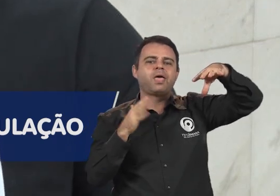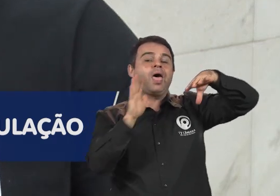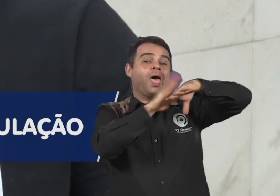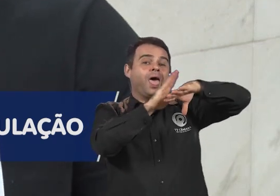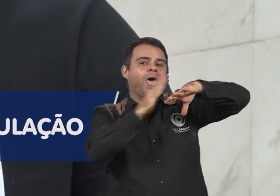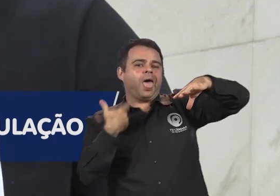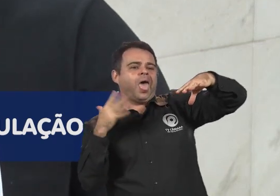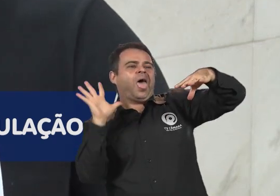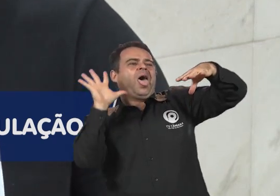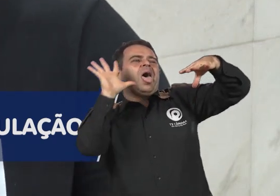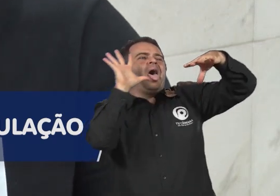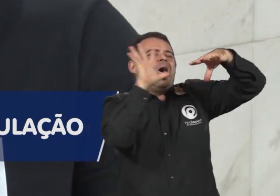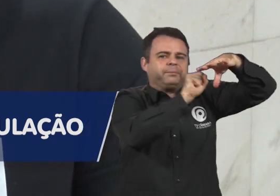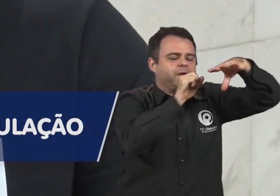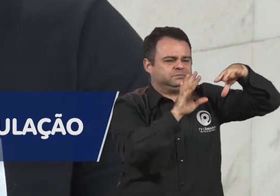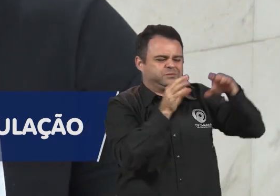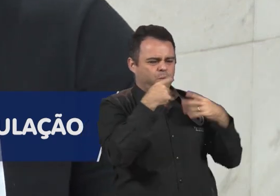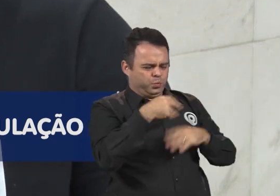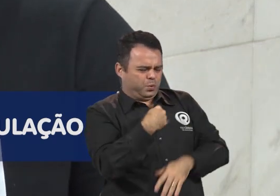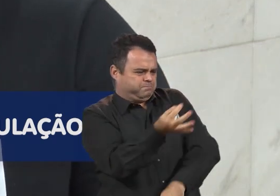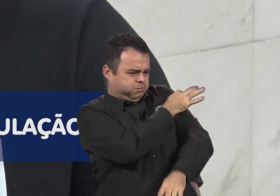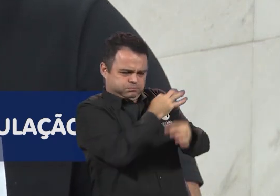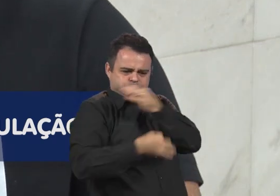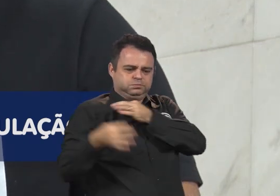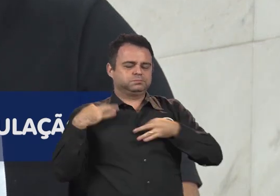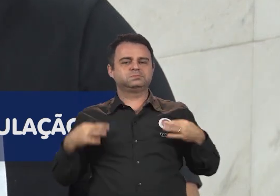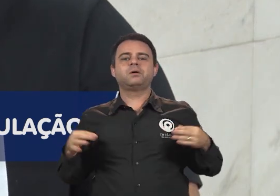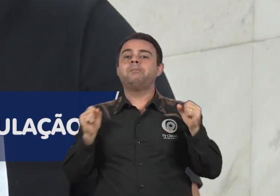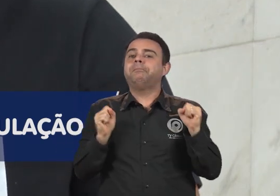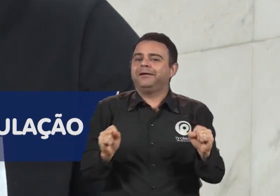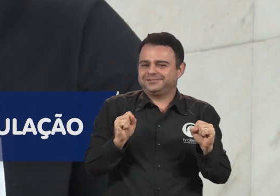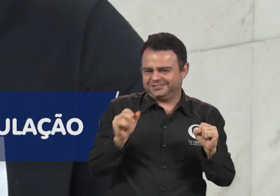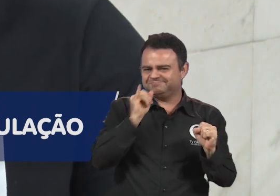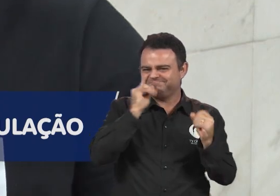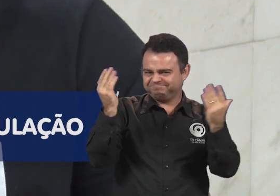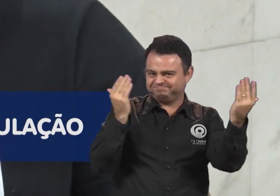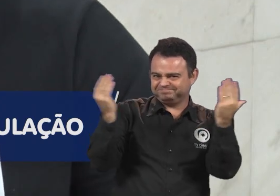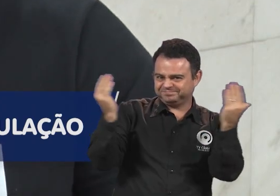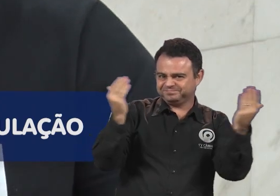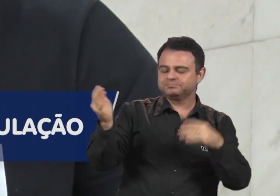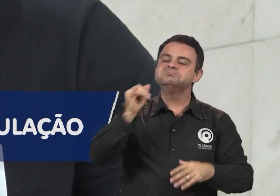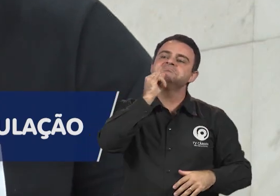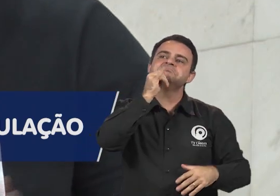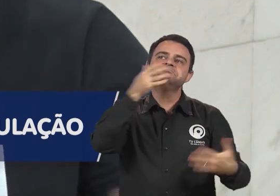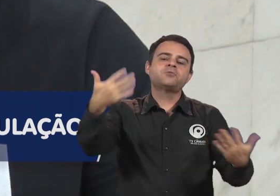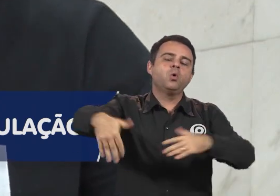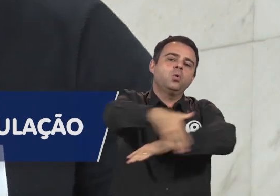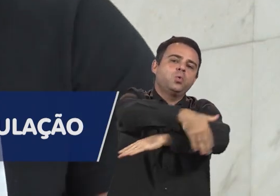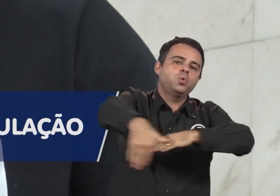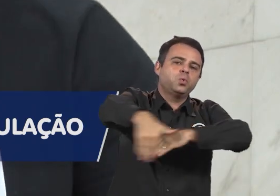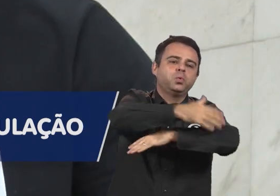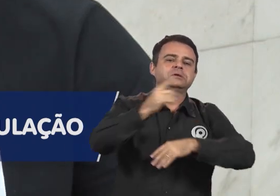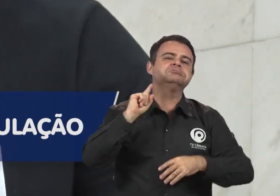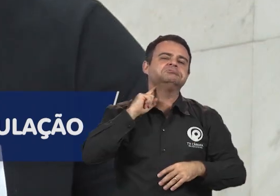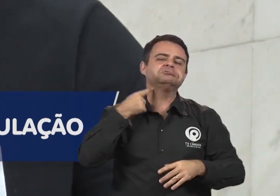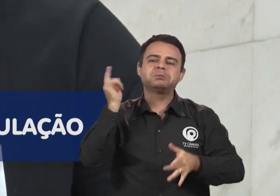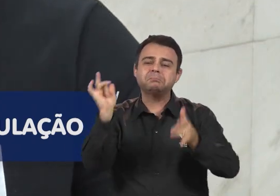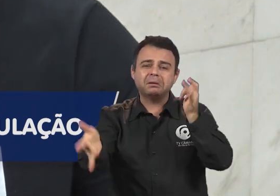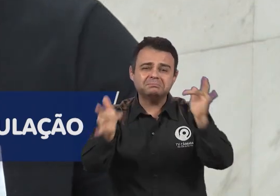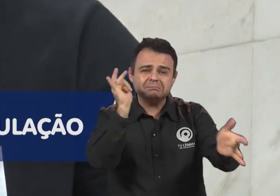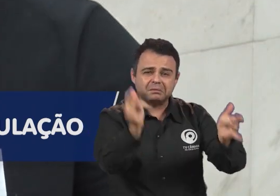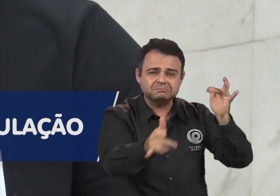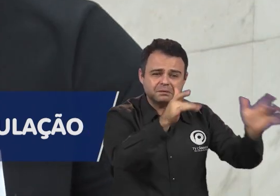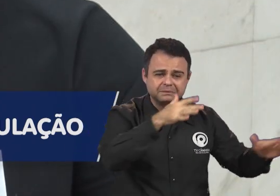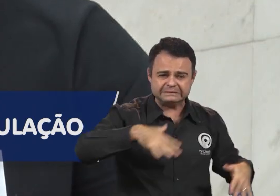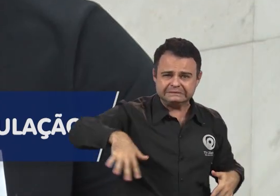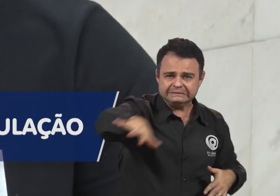Então, andando nas ruas, a gente recebe algumas reclamações. Falam sobre a limpeza da cidade, que era algo que estava pegando bastante